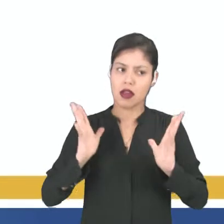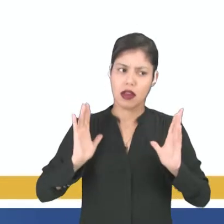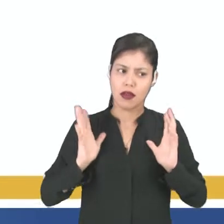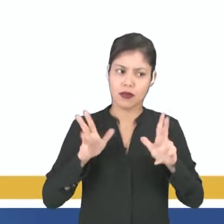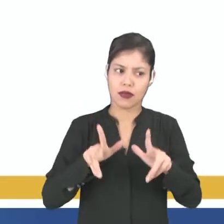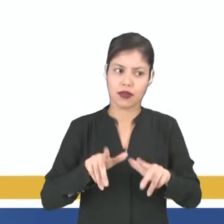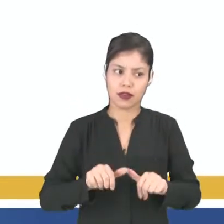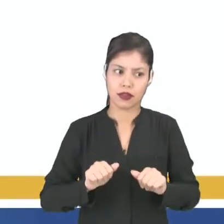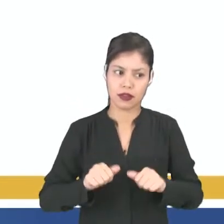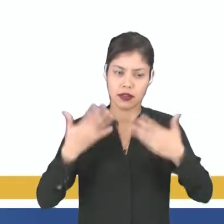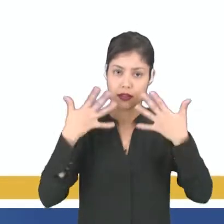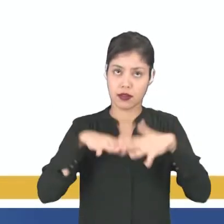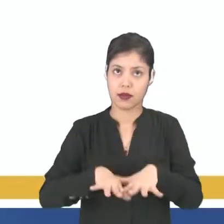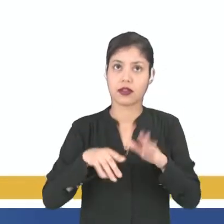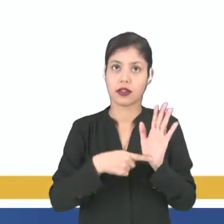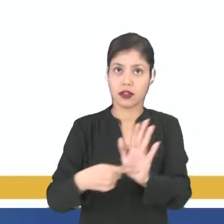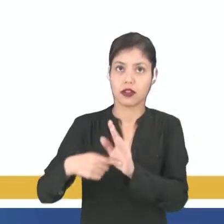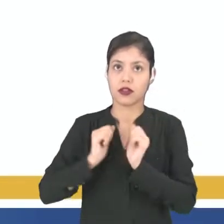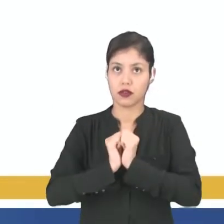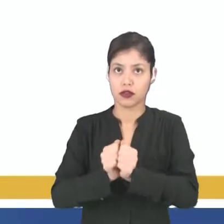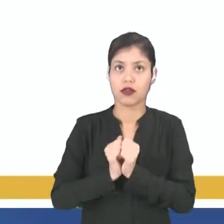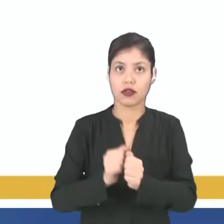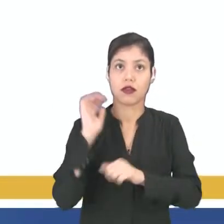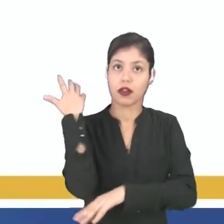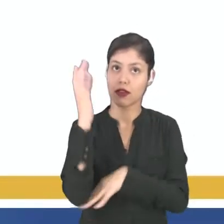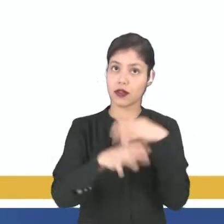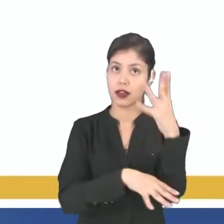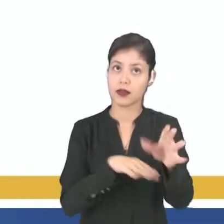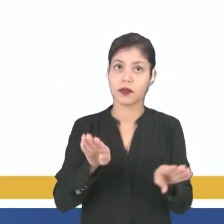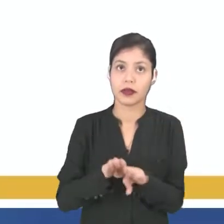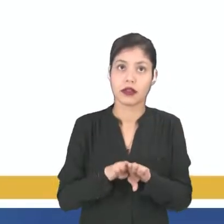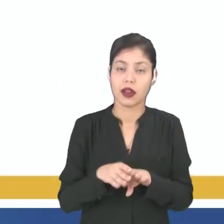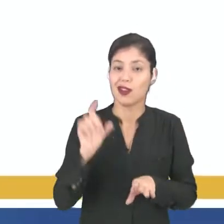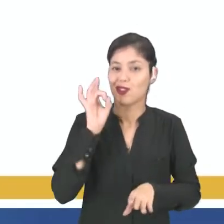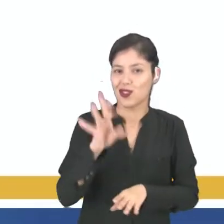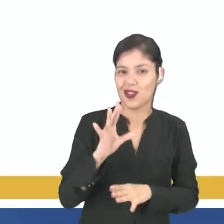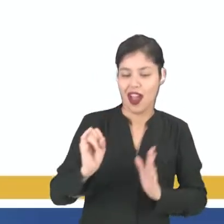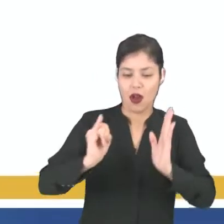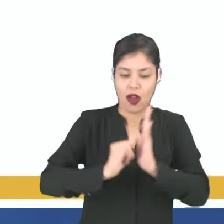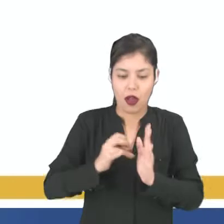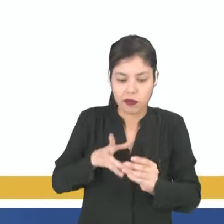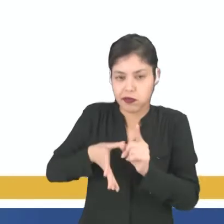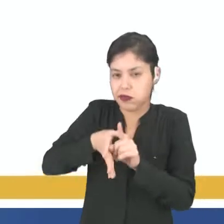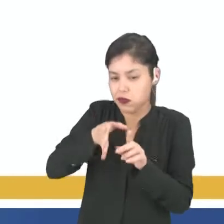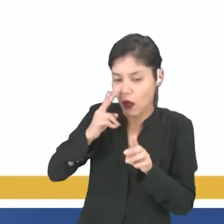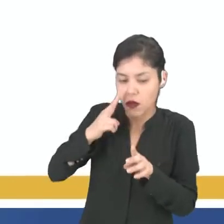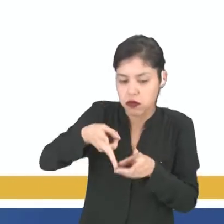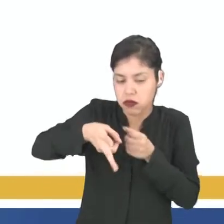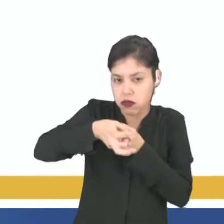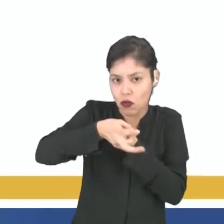No entanto, a ocupação da área com intuitos gananciosos foi se intensificando, que